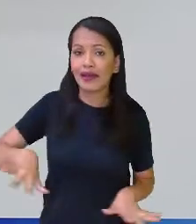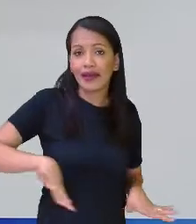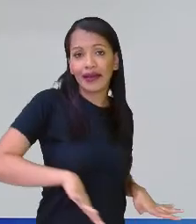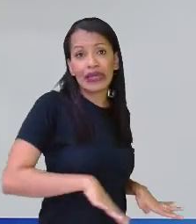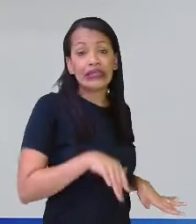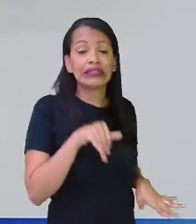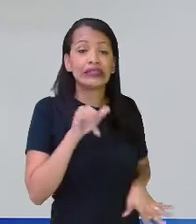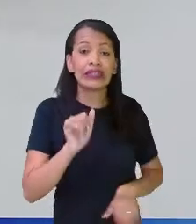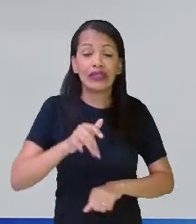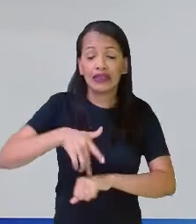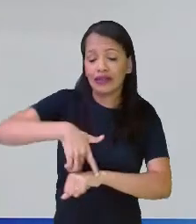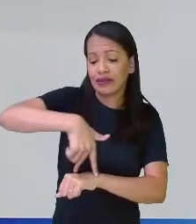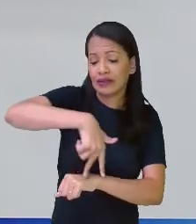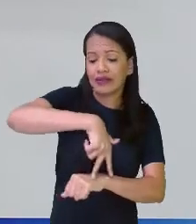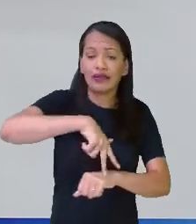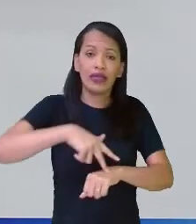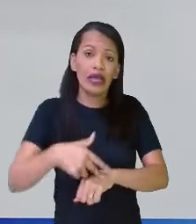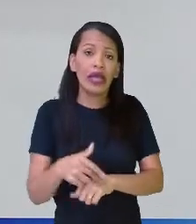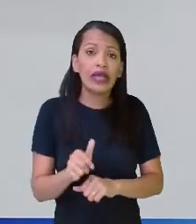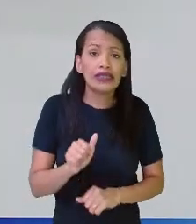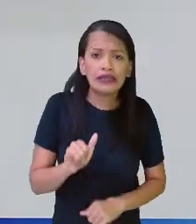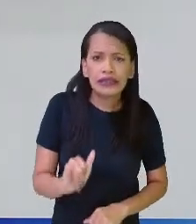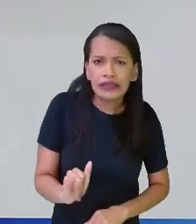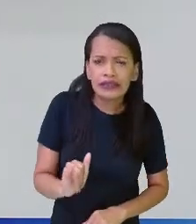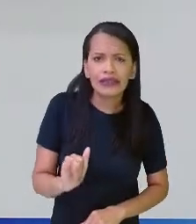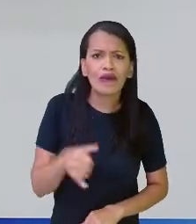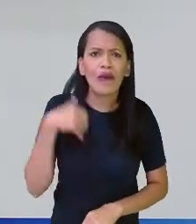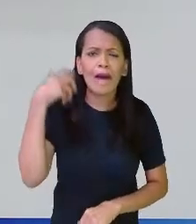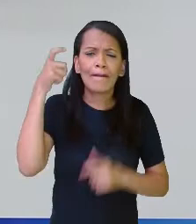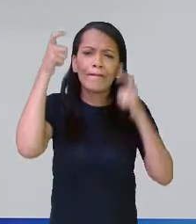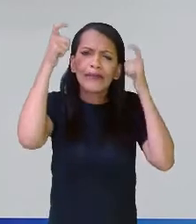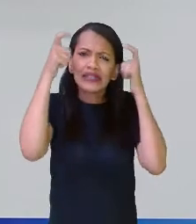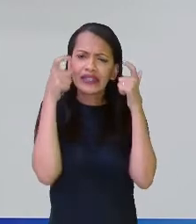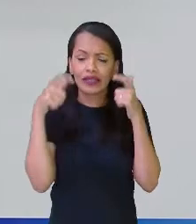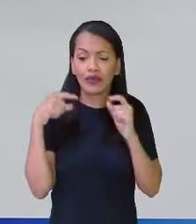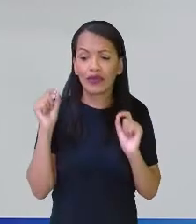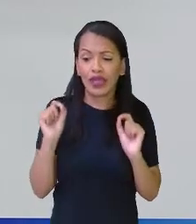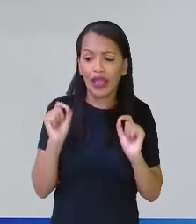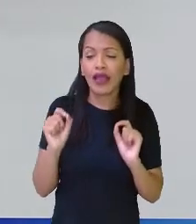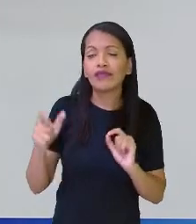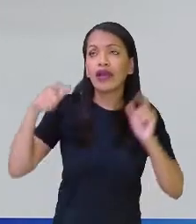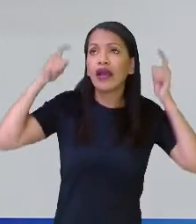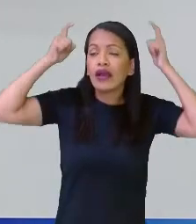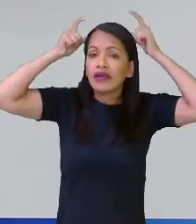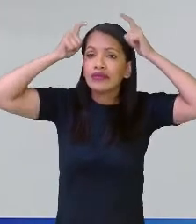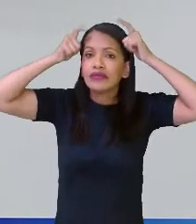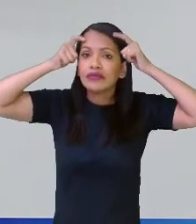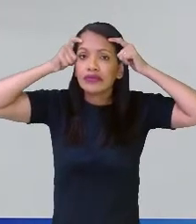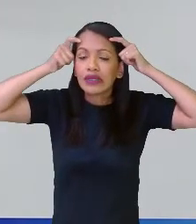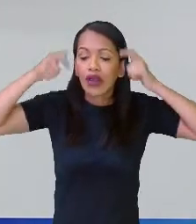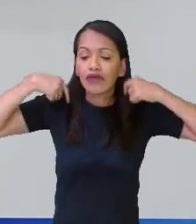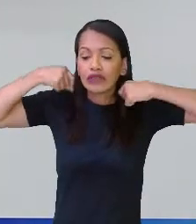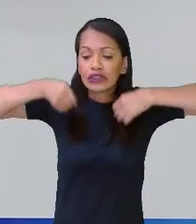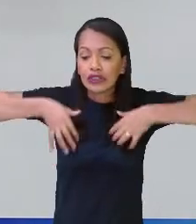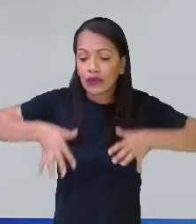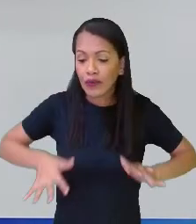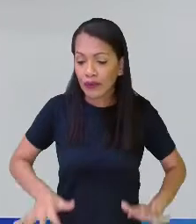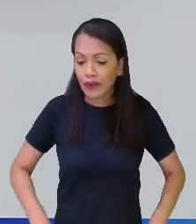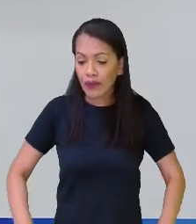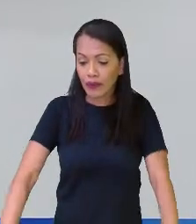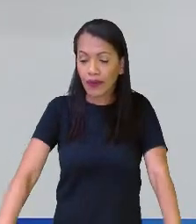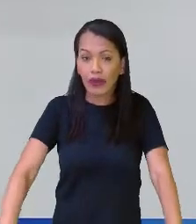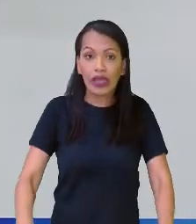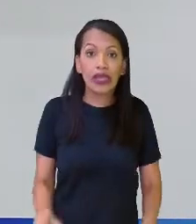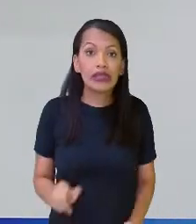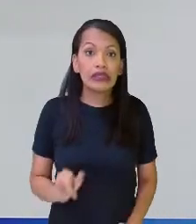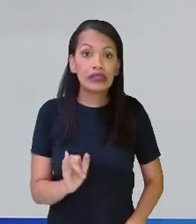estiver interpretando uma princesa, ela vai botar uma coroinha, um vestido longo de princesa. Se ele estiver interpretando um bruxo